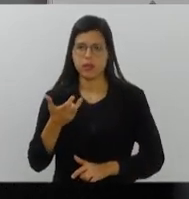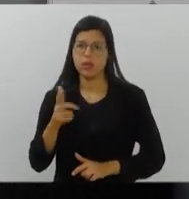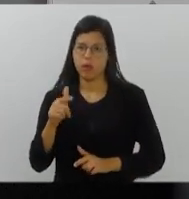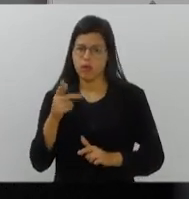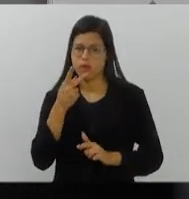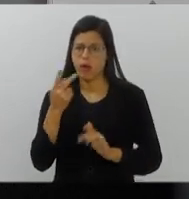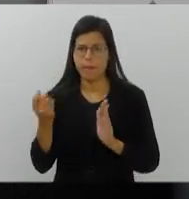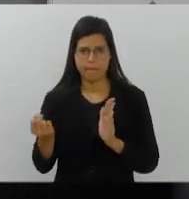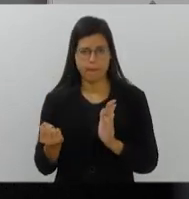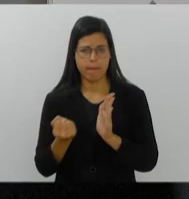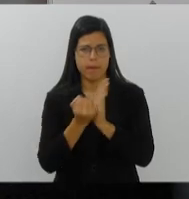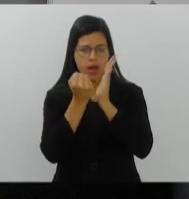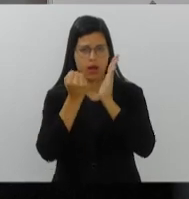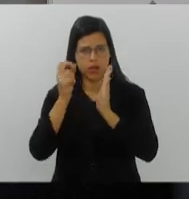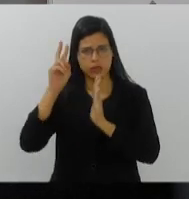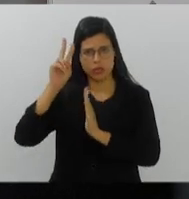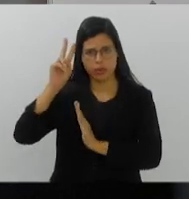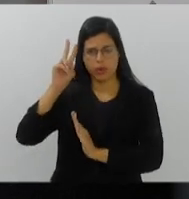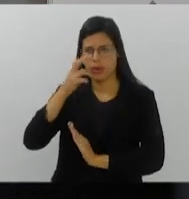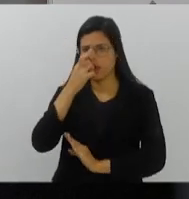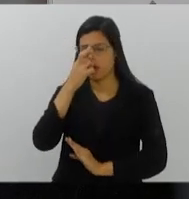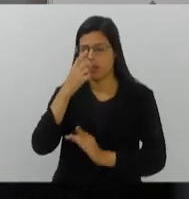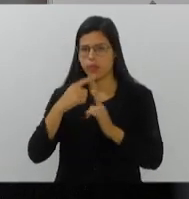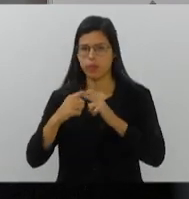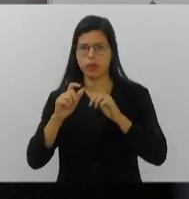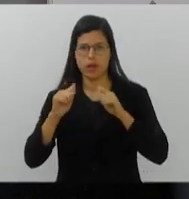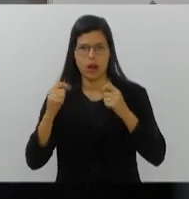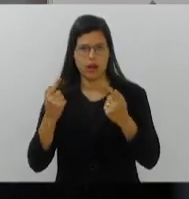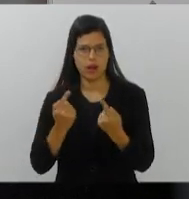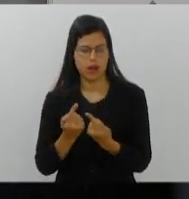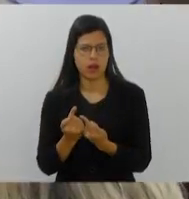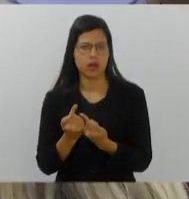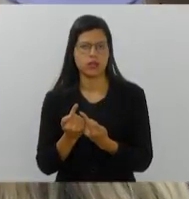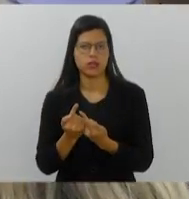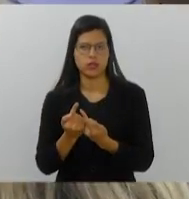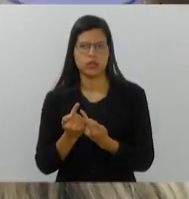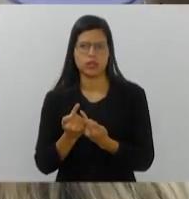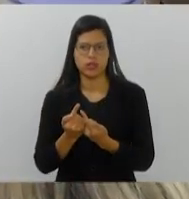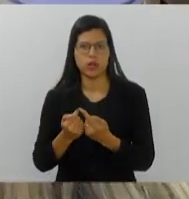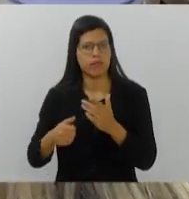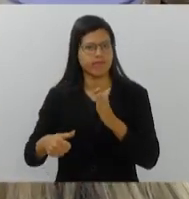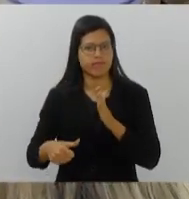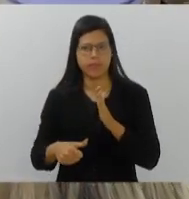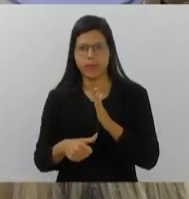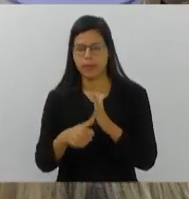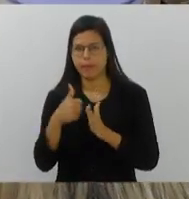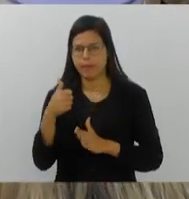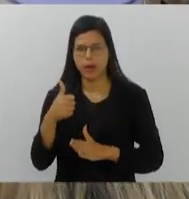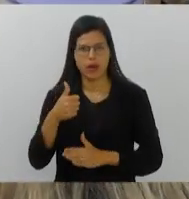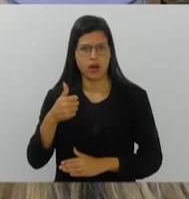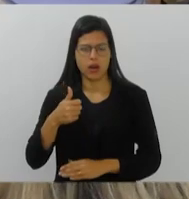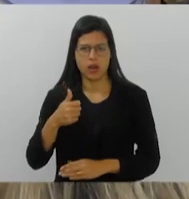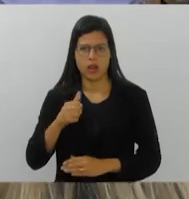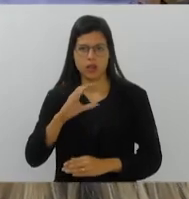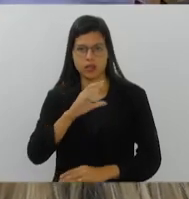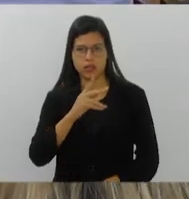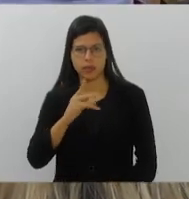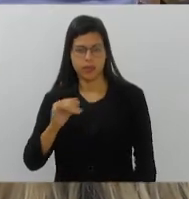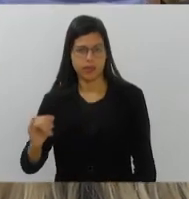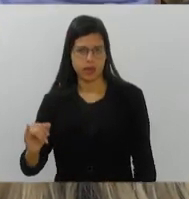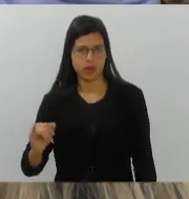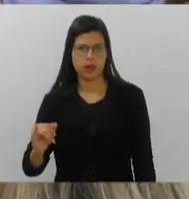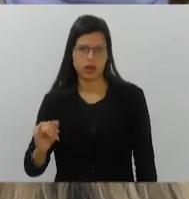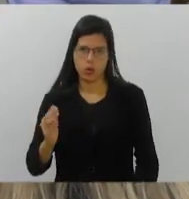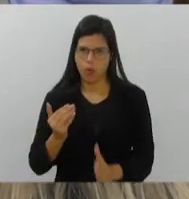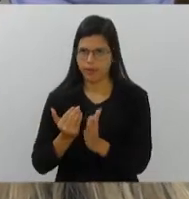porque o Parlamento do Rio de Janeiro é, de fato, a primeira CPI instaurada e